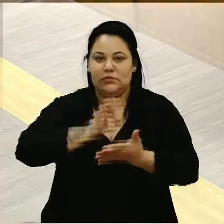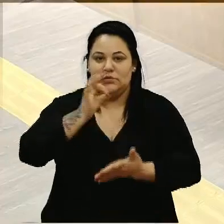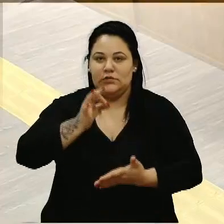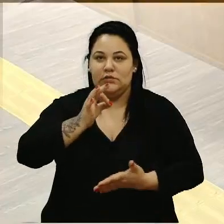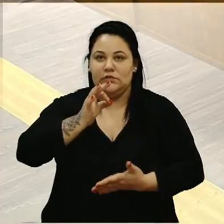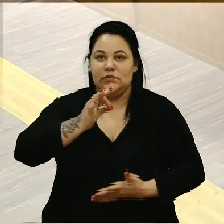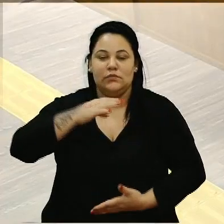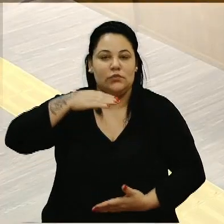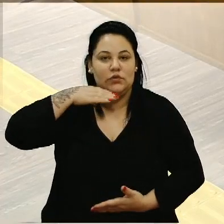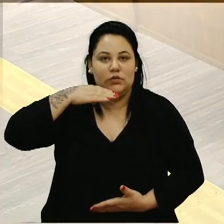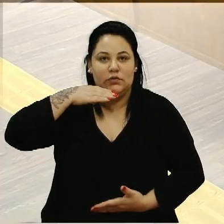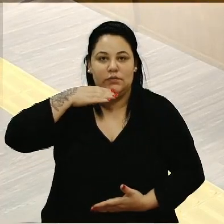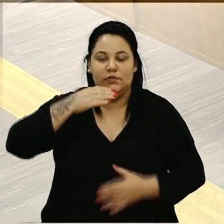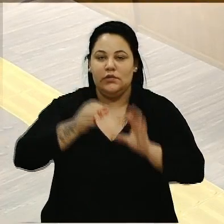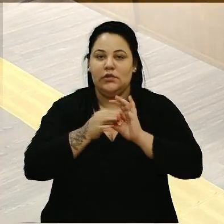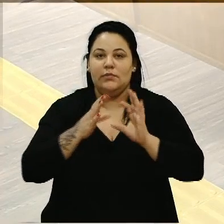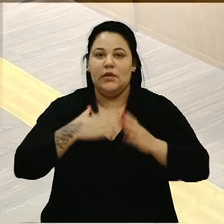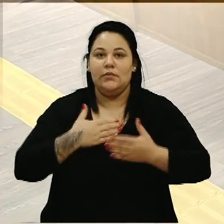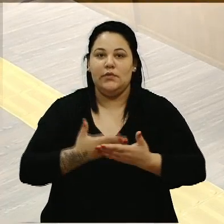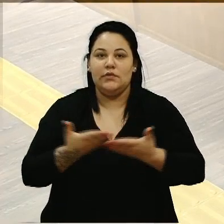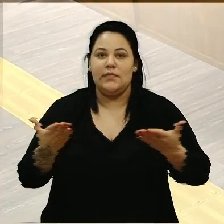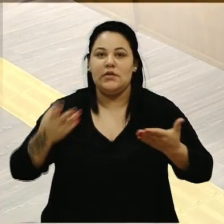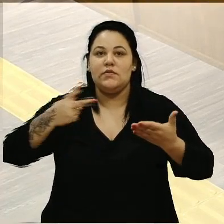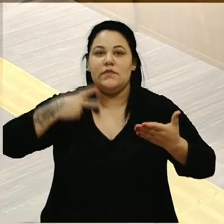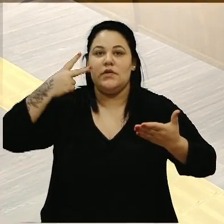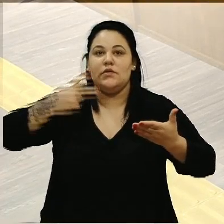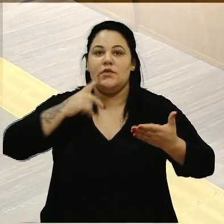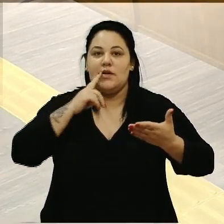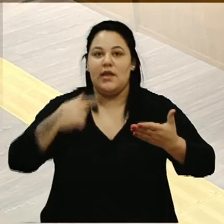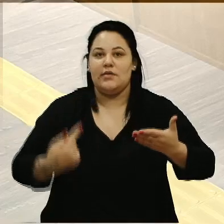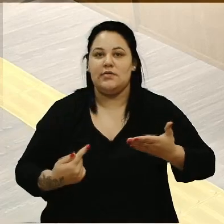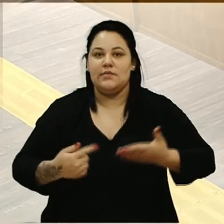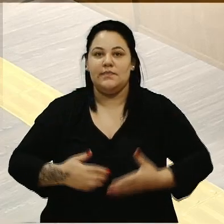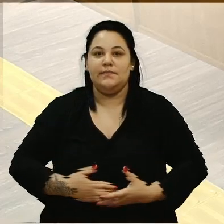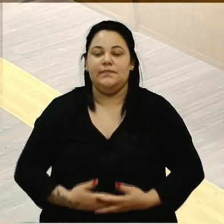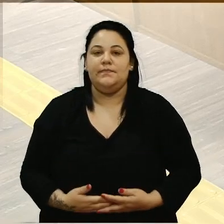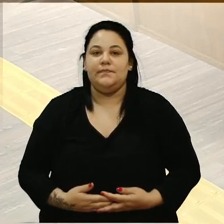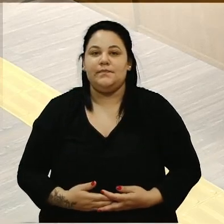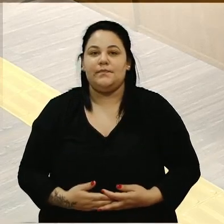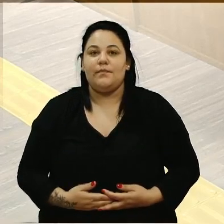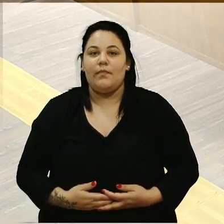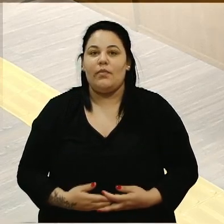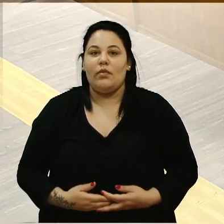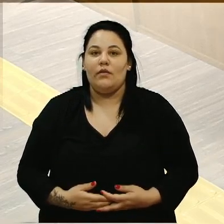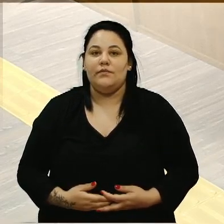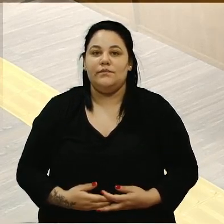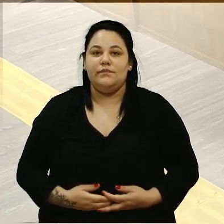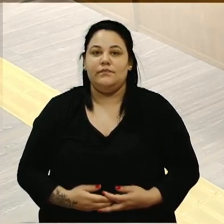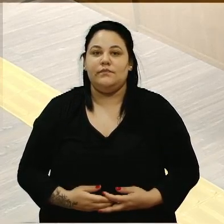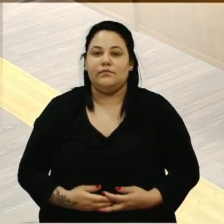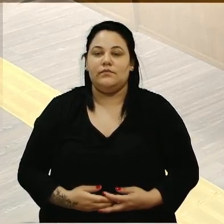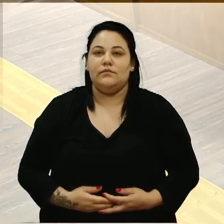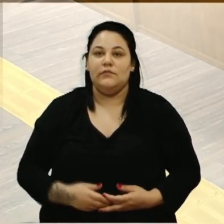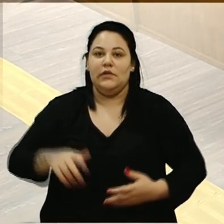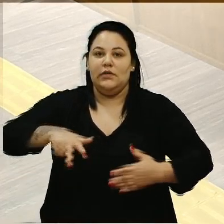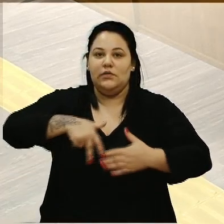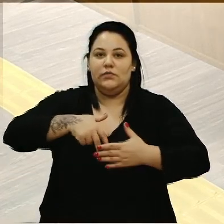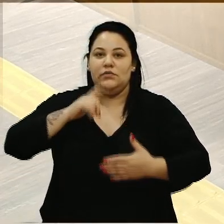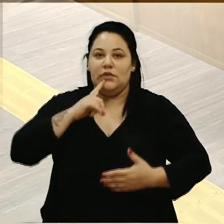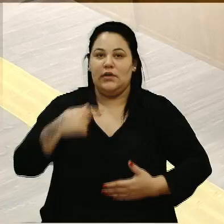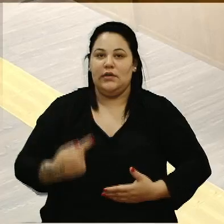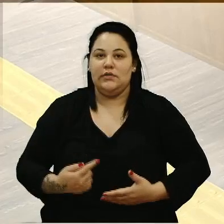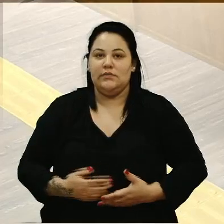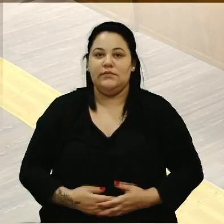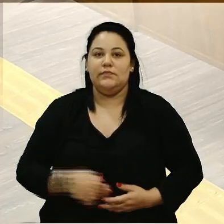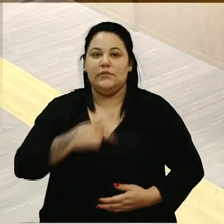Vereador Bortola. Cedo meu grande expediente a vereadora Gladys Frisso, presidente. Por cedência, a vereadora Gladys Frisso na tribuna. Presidente,